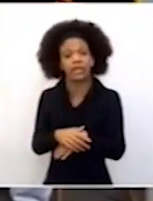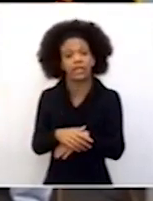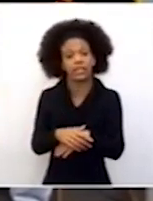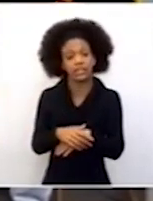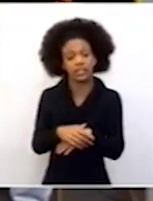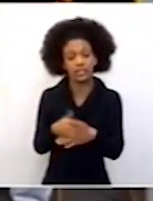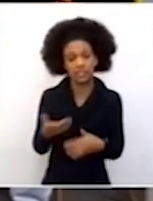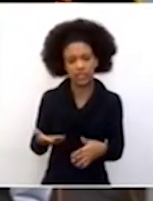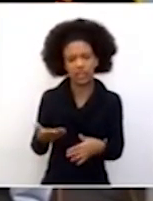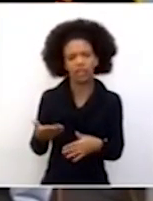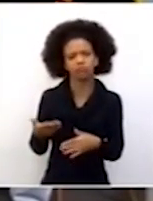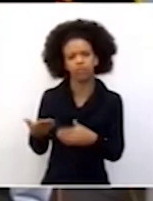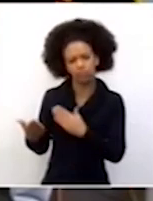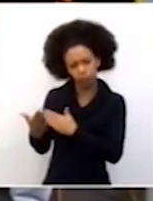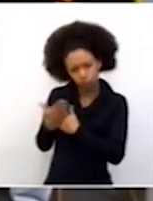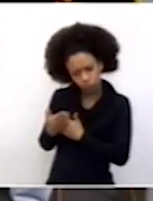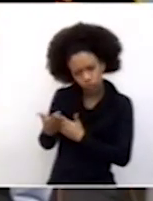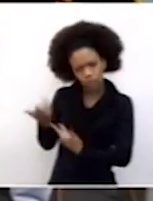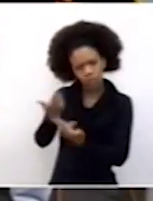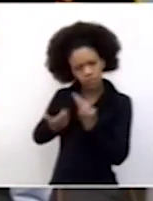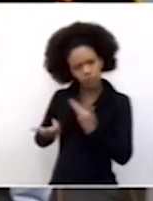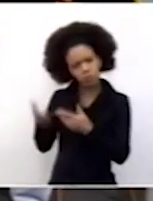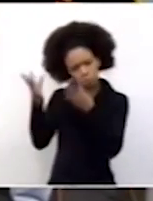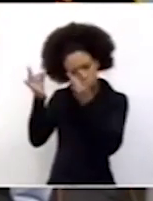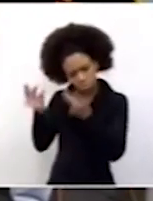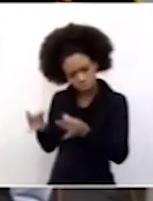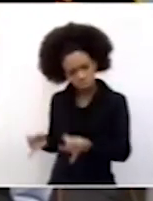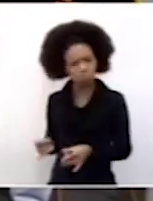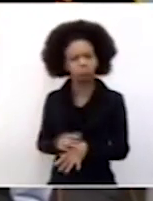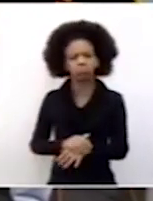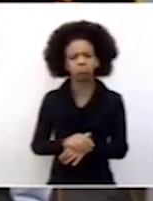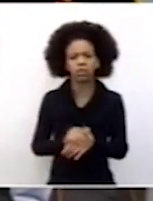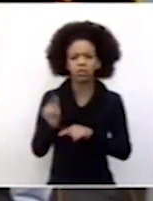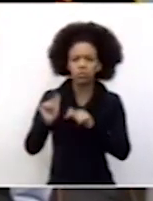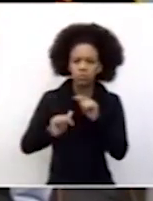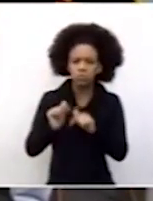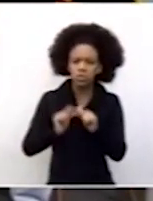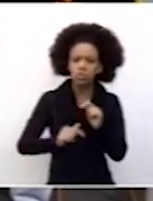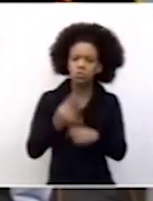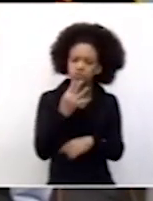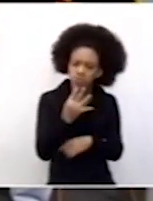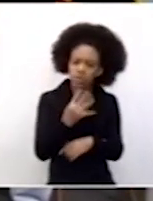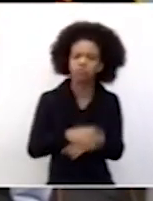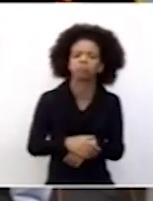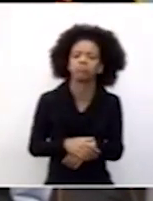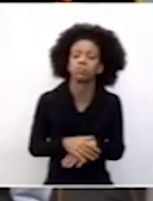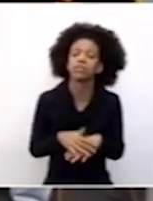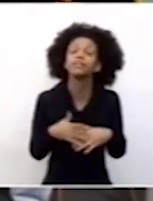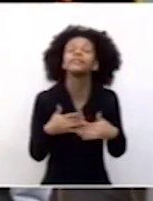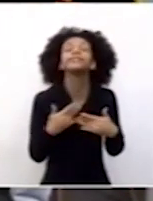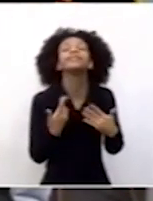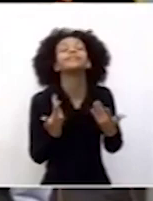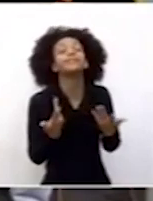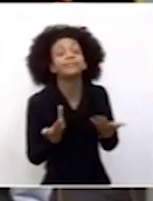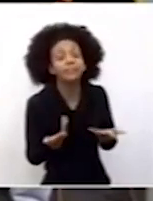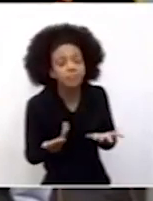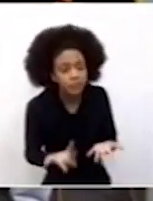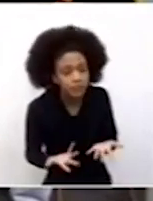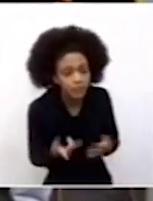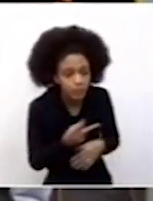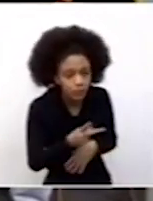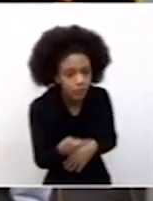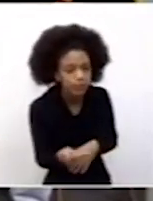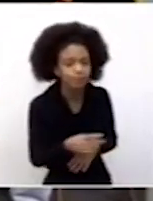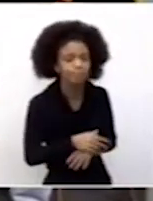as respostas da questão que foi destacada, né, sobre o objeto de conhecimento, né. E aí, professora Denise, o que você